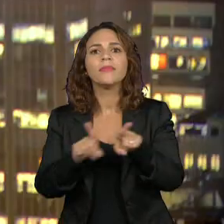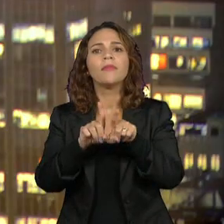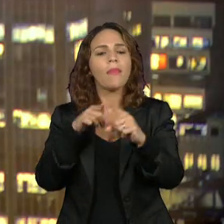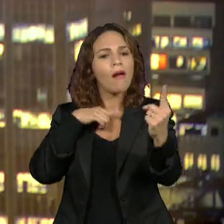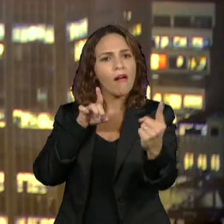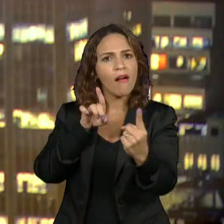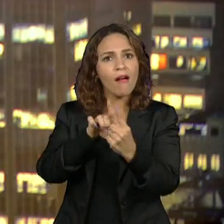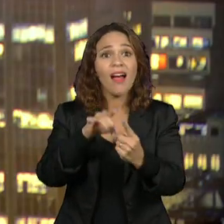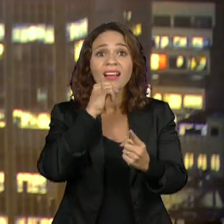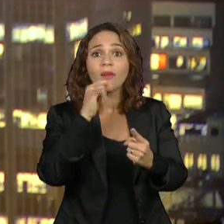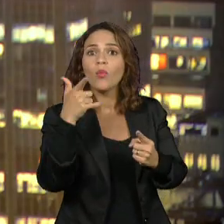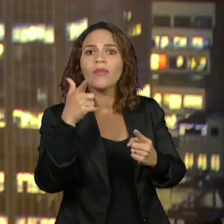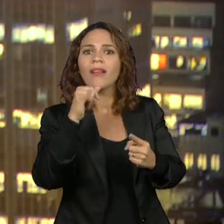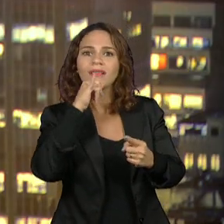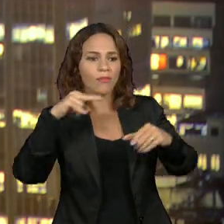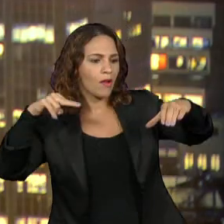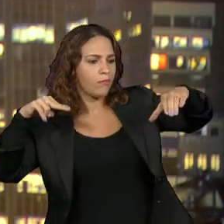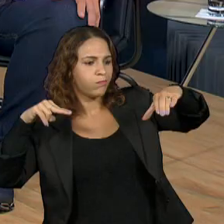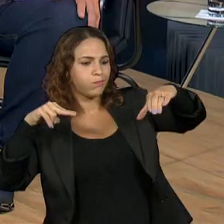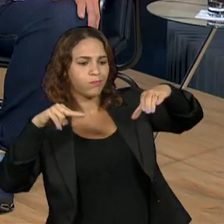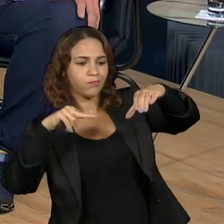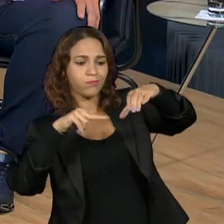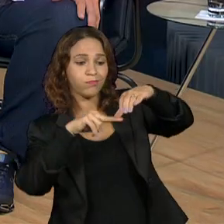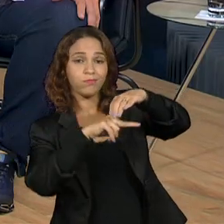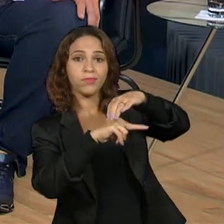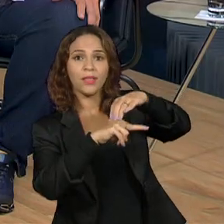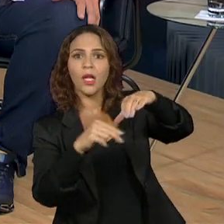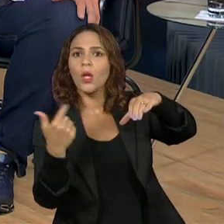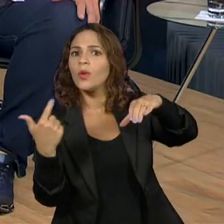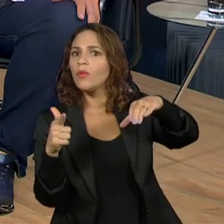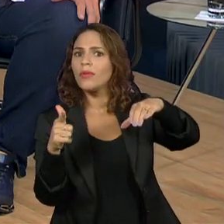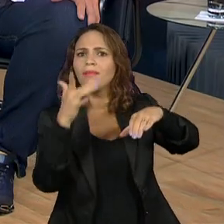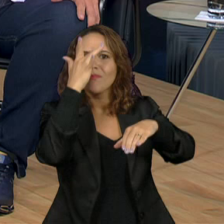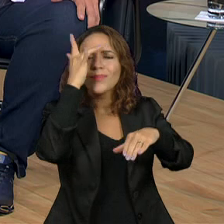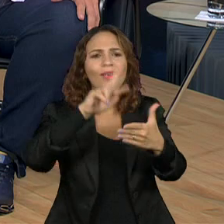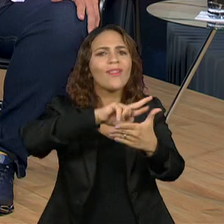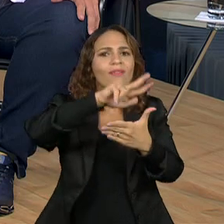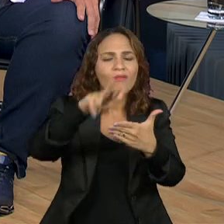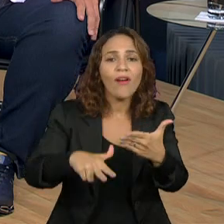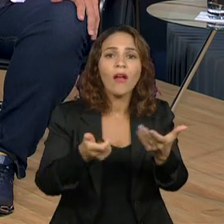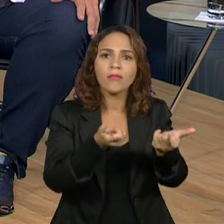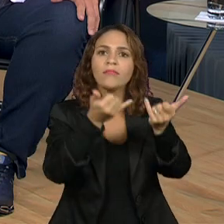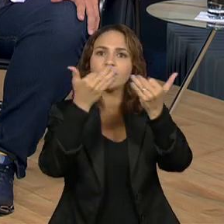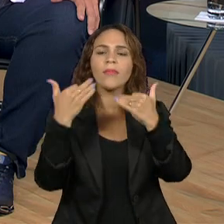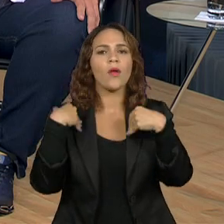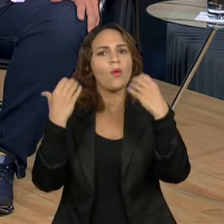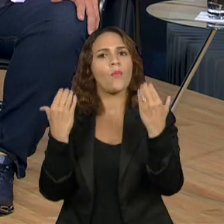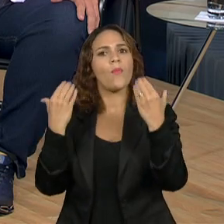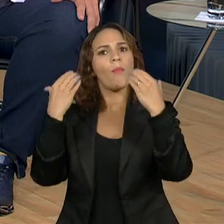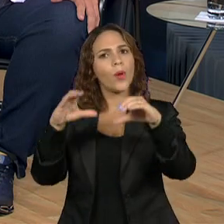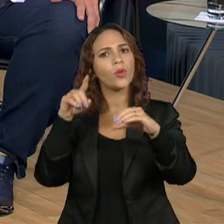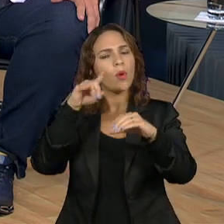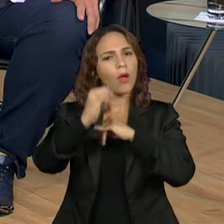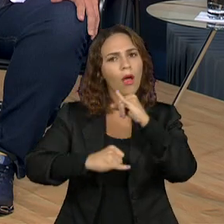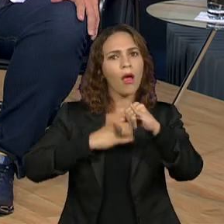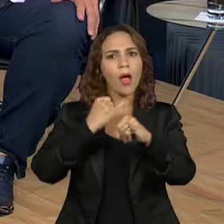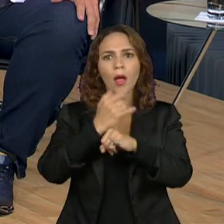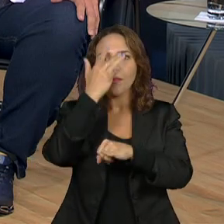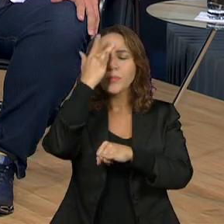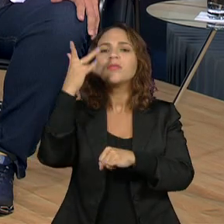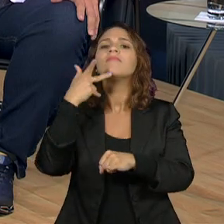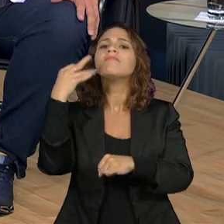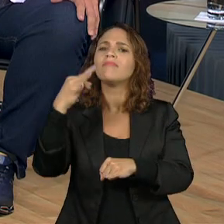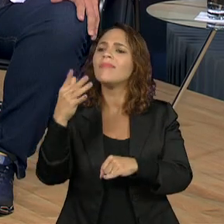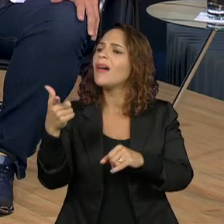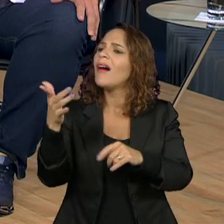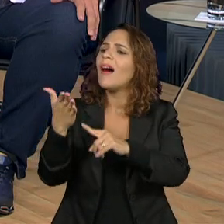ter equipamentos? Sim, por não ter equipamentos. A gente recebe vários relatos, a gente fez inclusive um post que viralizou, foi muito grande, pedindo